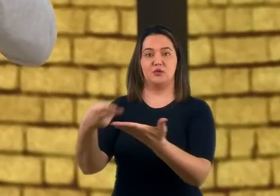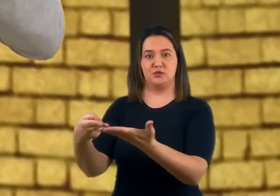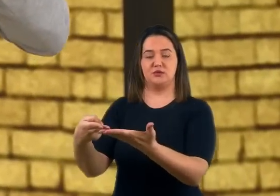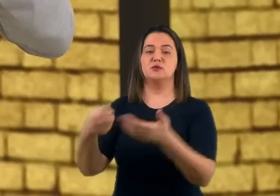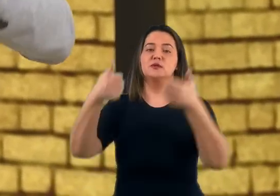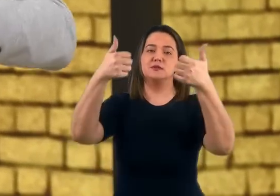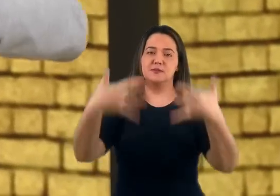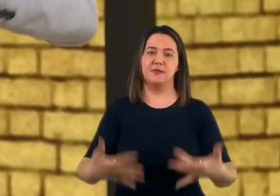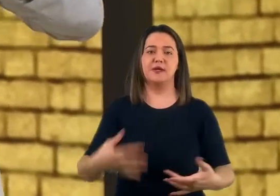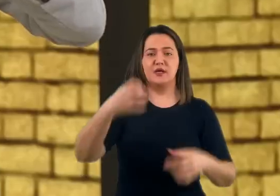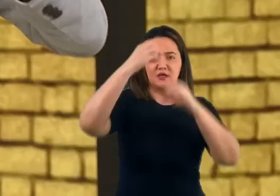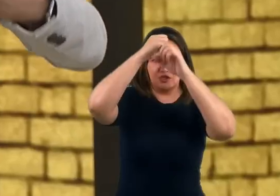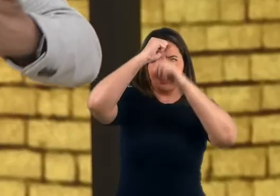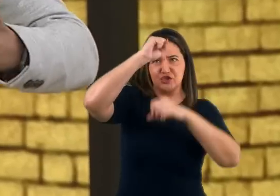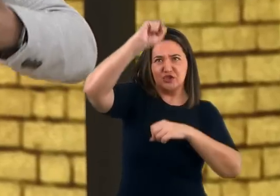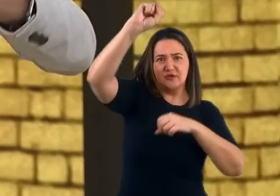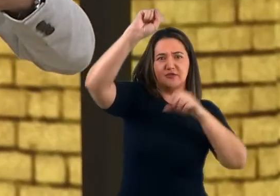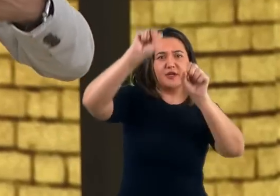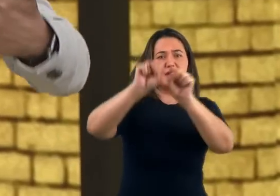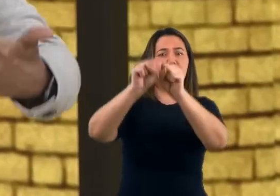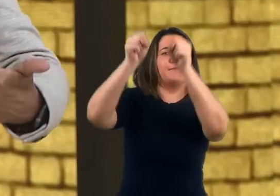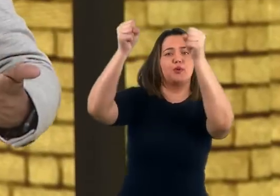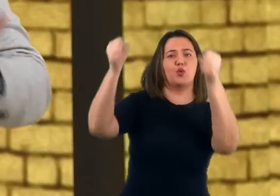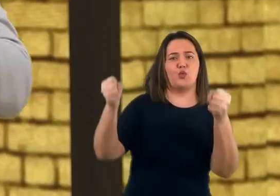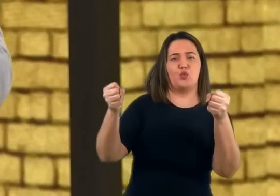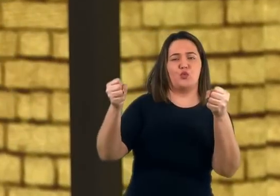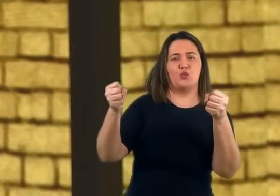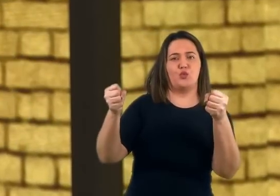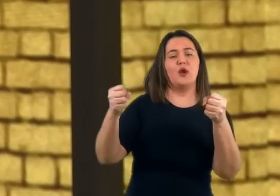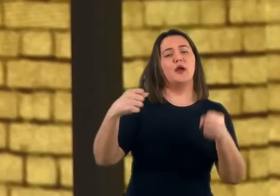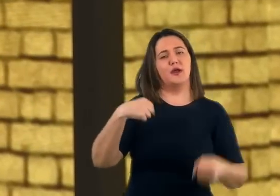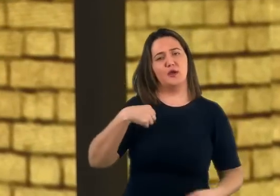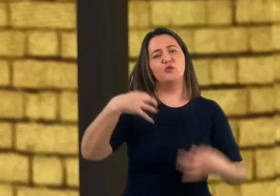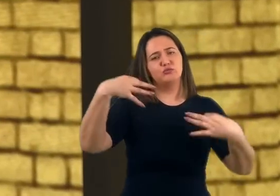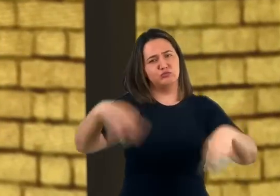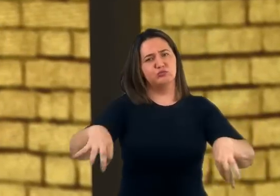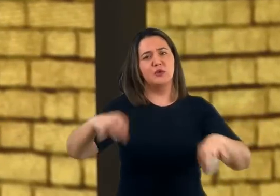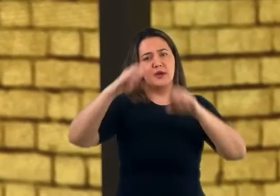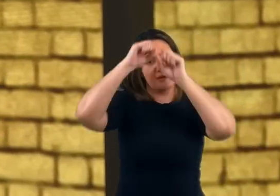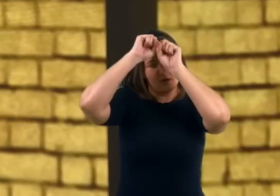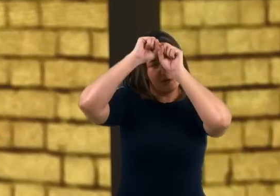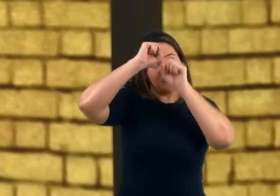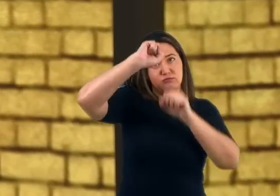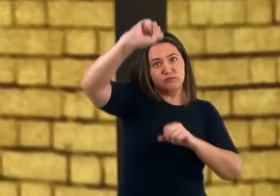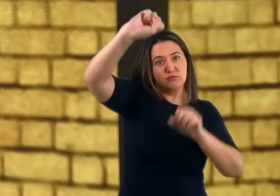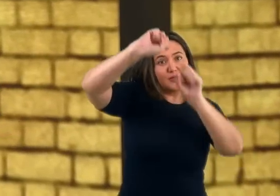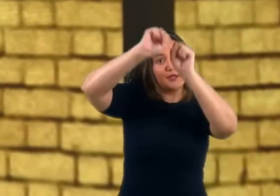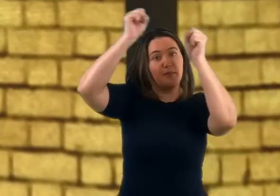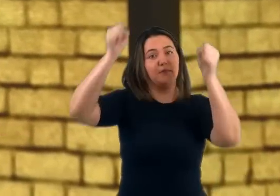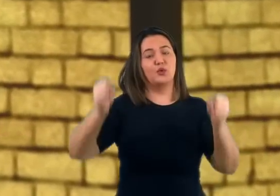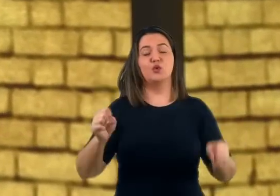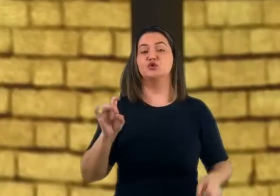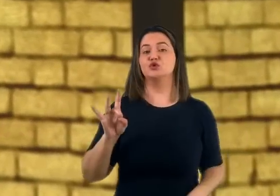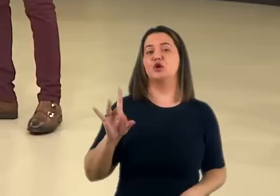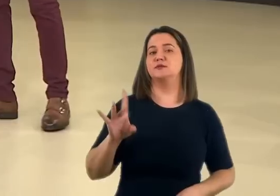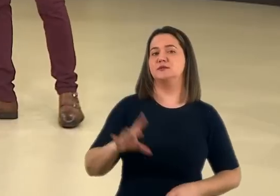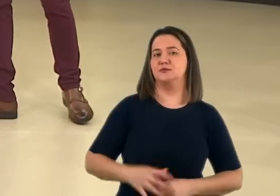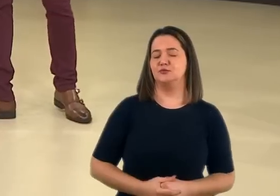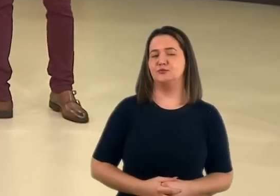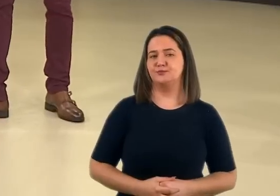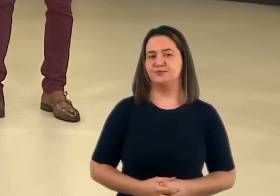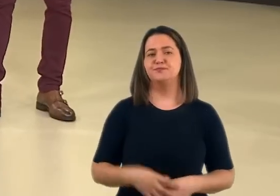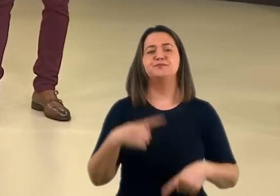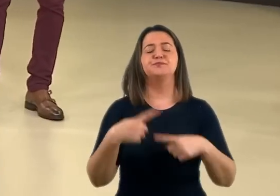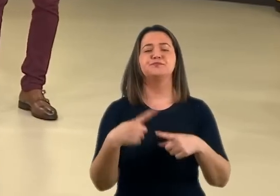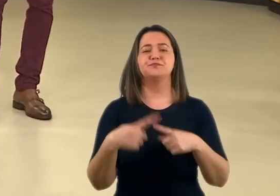assim: quebrou-se o grande chifre, que para mim seria uma melhor versão e eu vou explicar a você por quê.